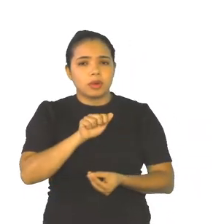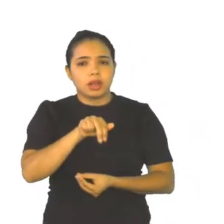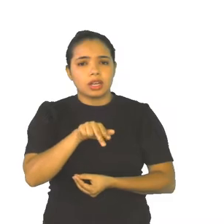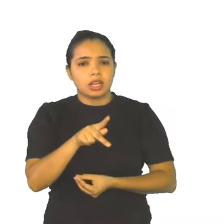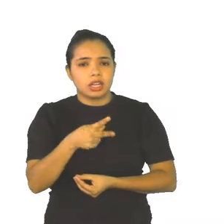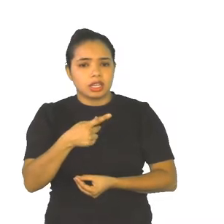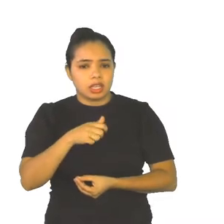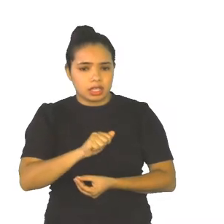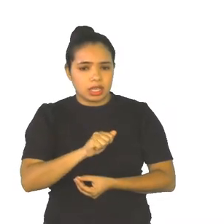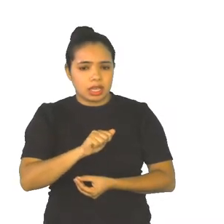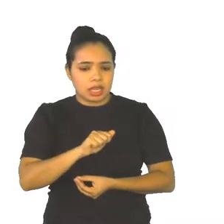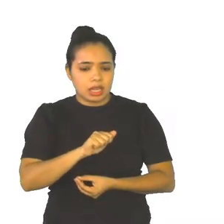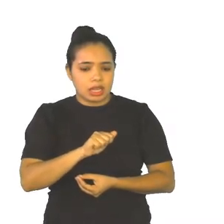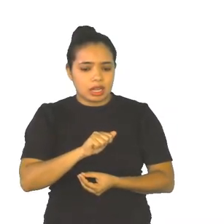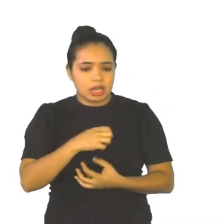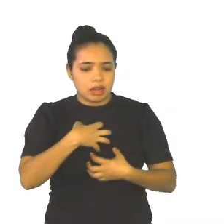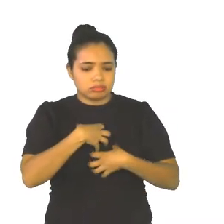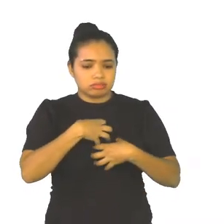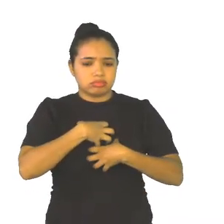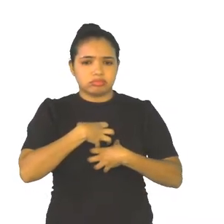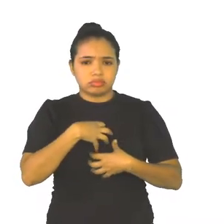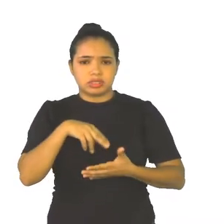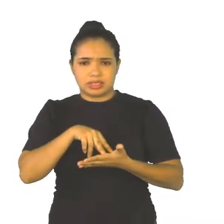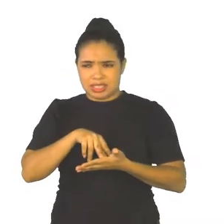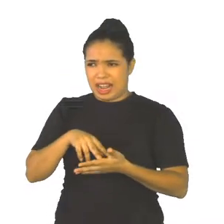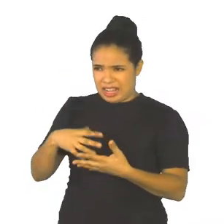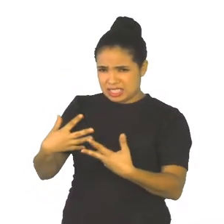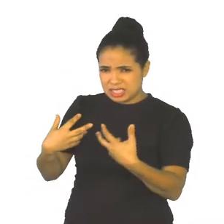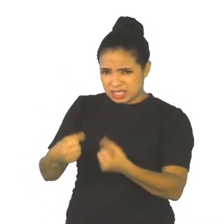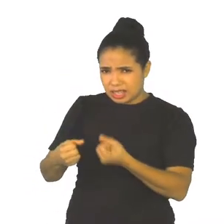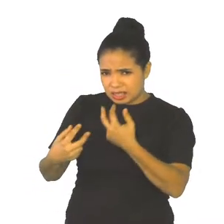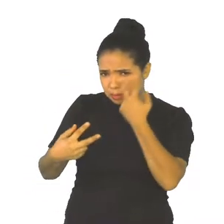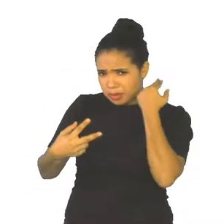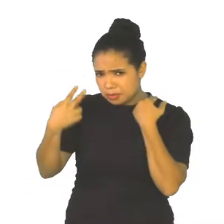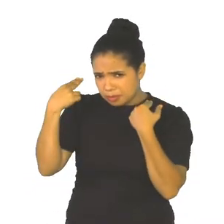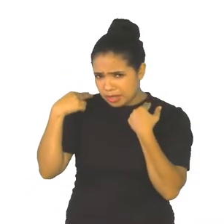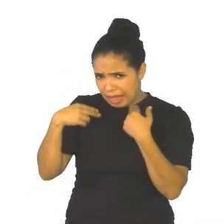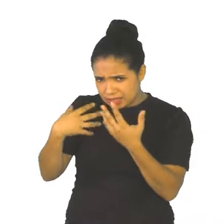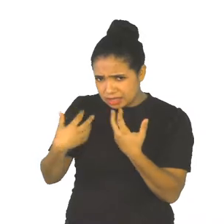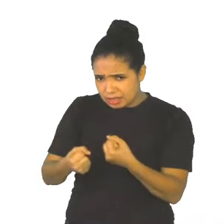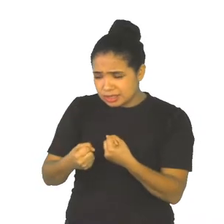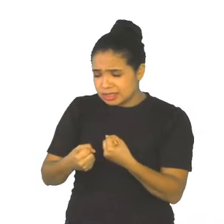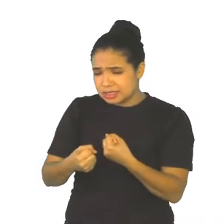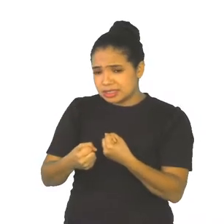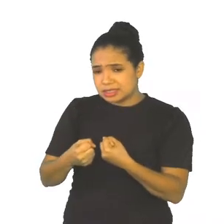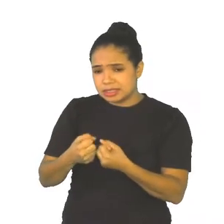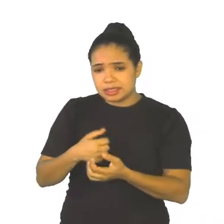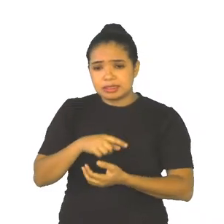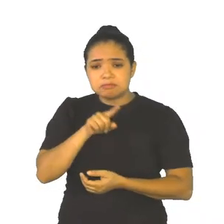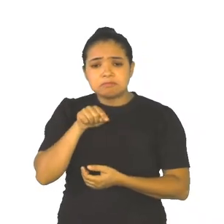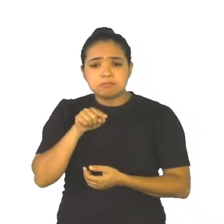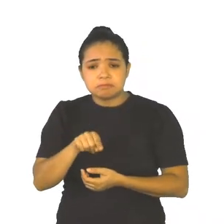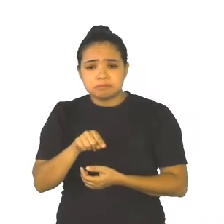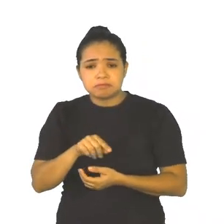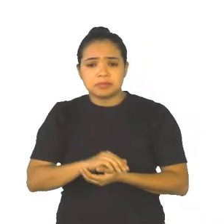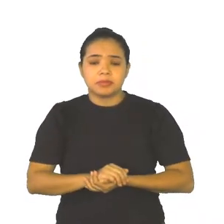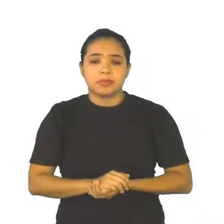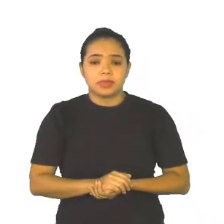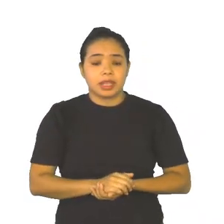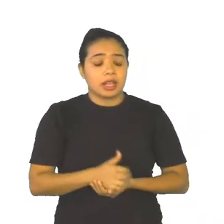reage? Ela aceita cortar os cabelos? E aí? Quando a mãe de Aninha fala que vai cortar os cabelos